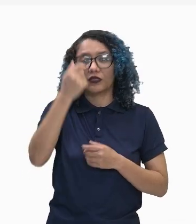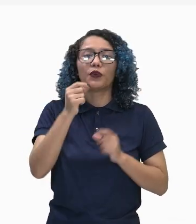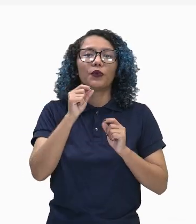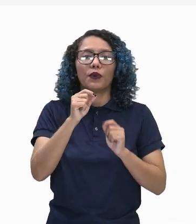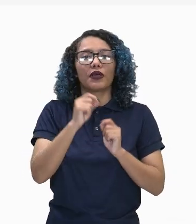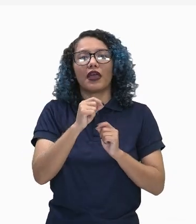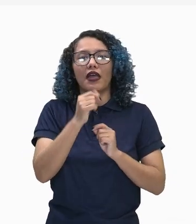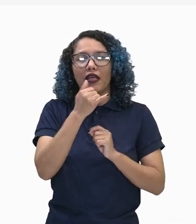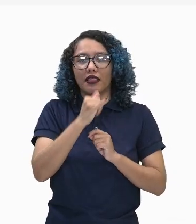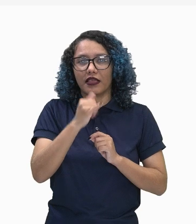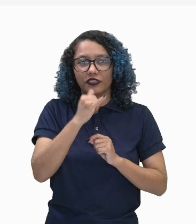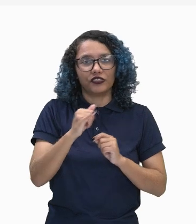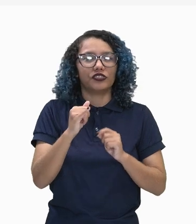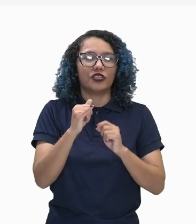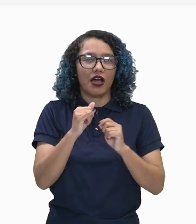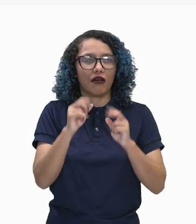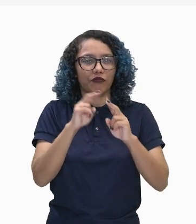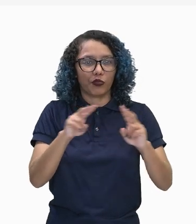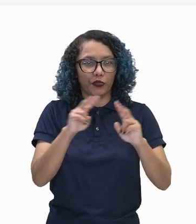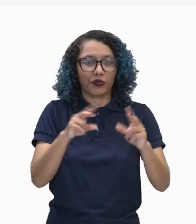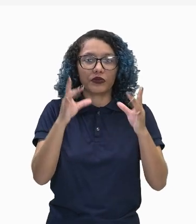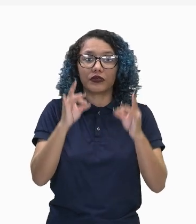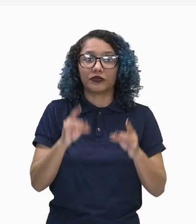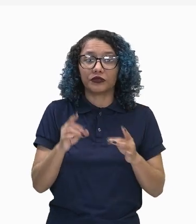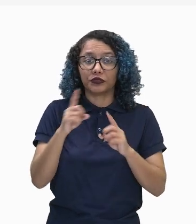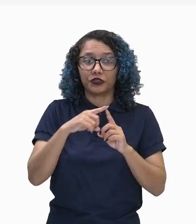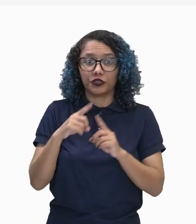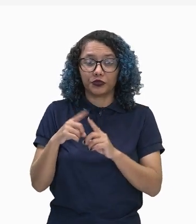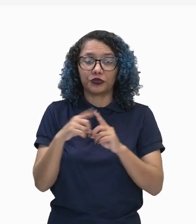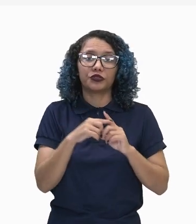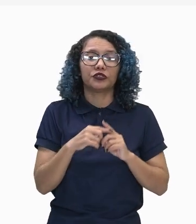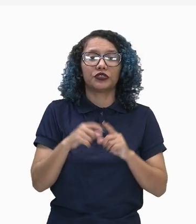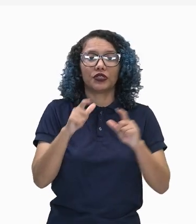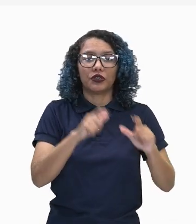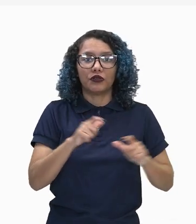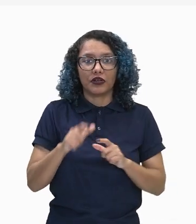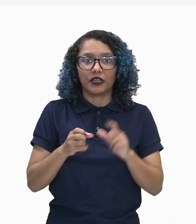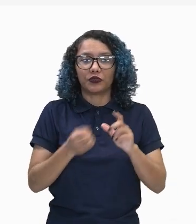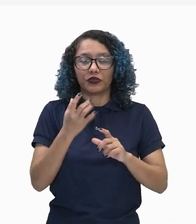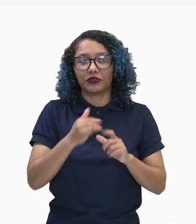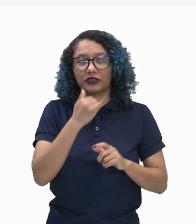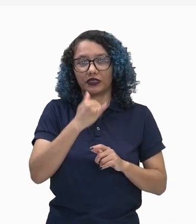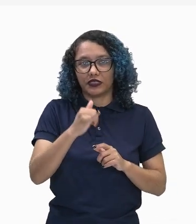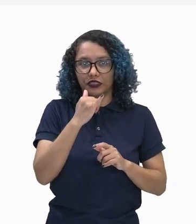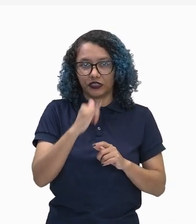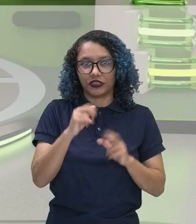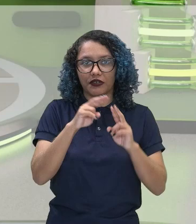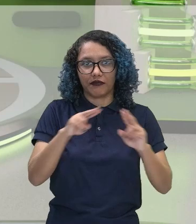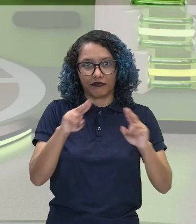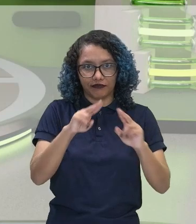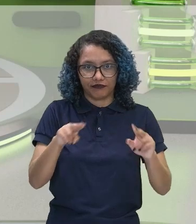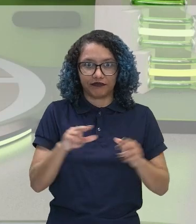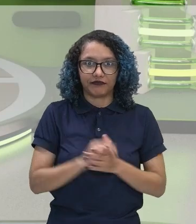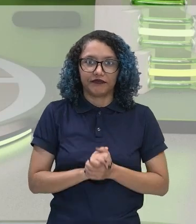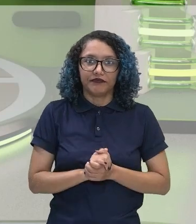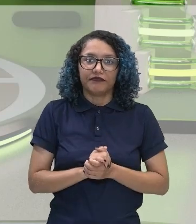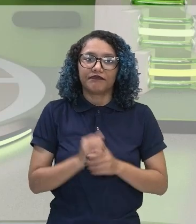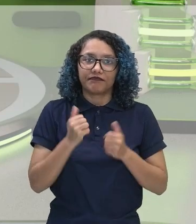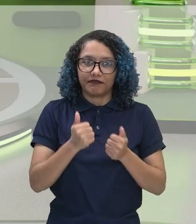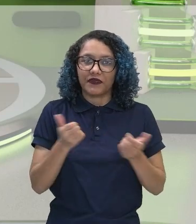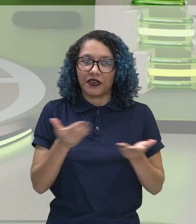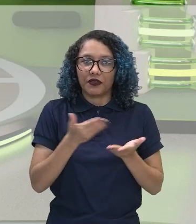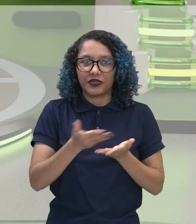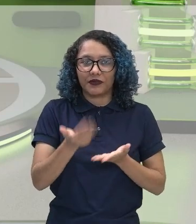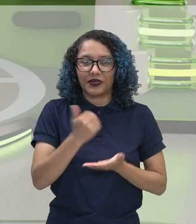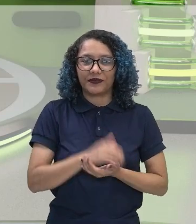de energia elétrica e no detalhamento, tipos de usinas produtoras de energia elétrica. Muito bem, então vamos